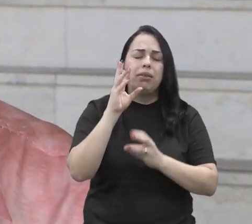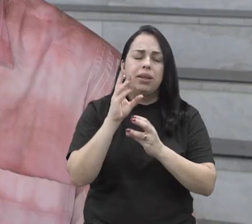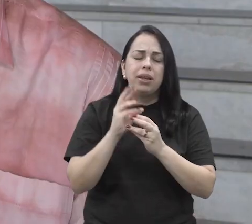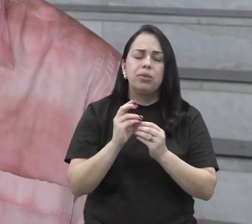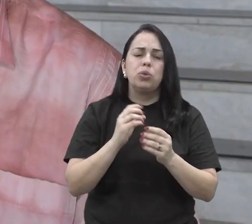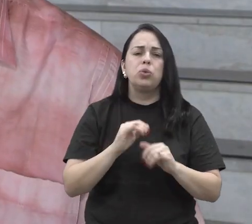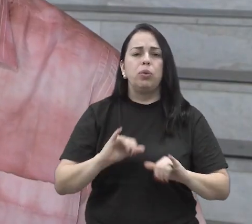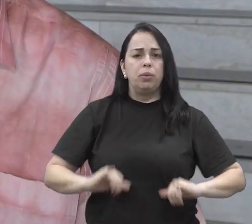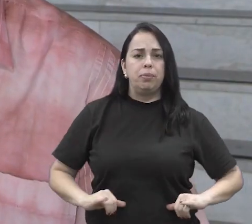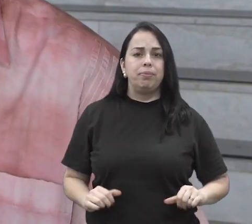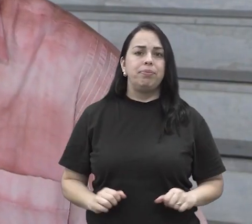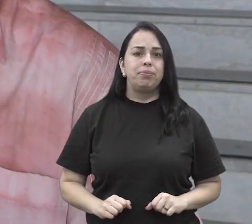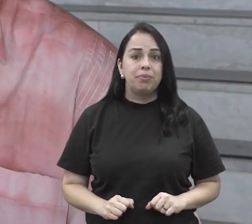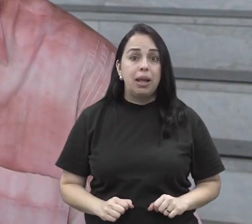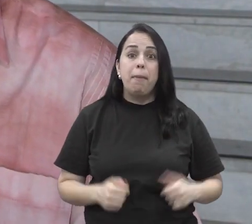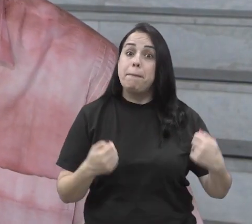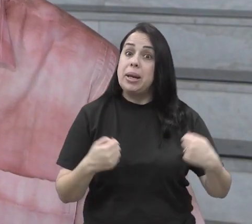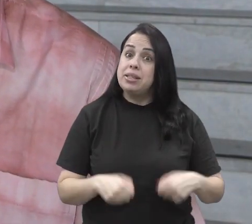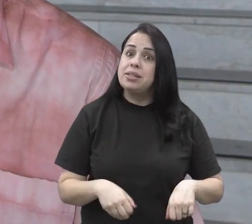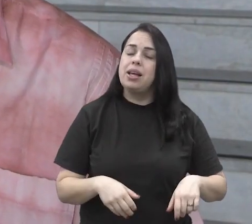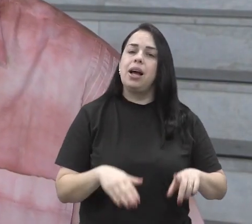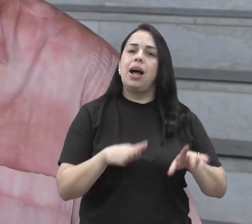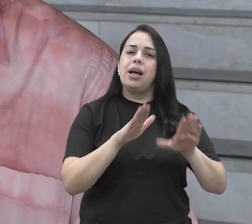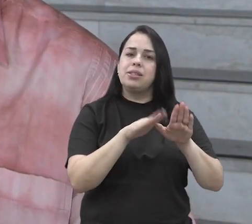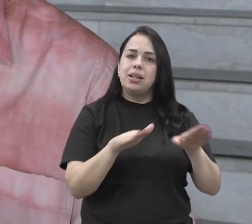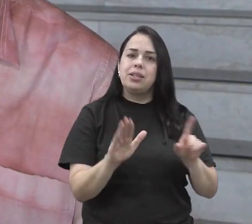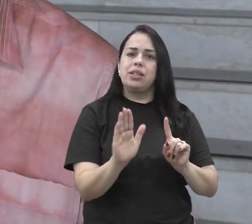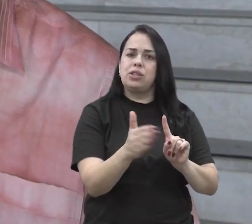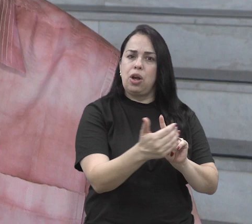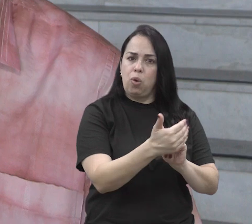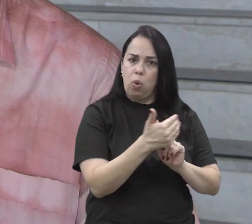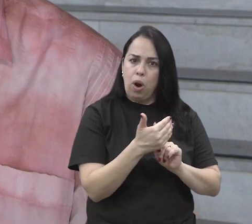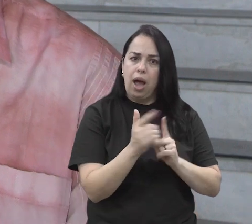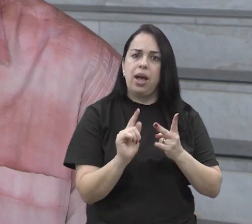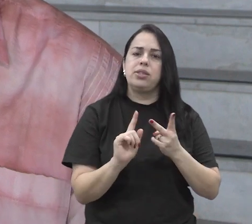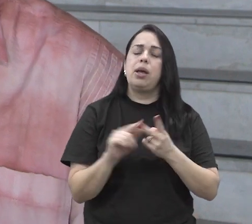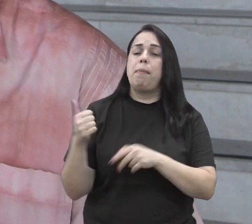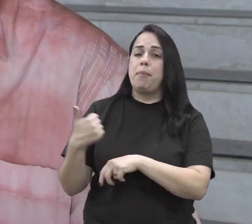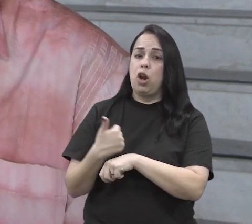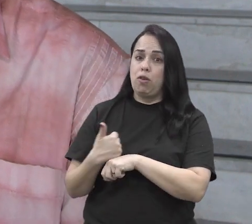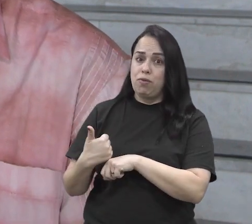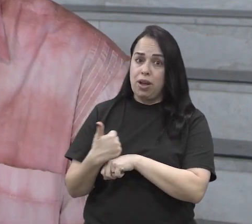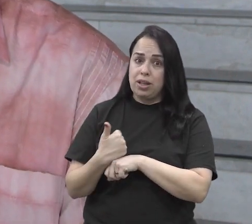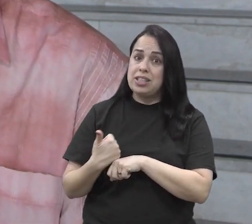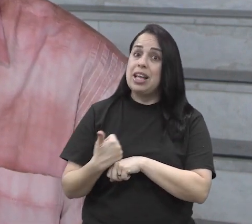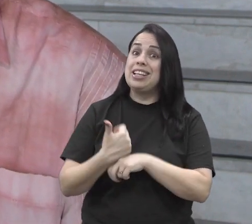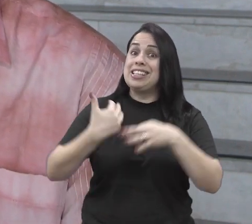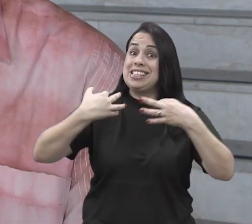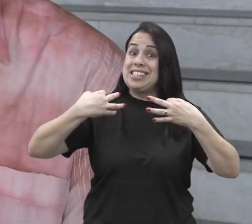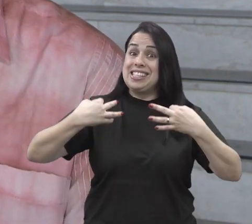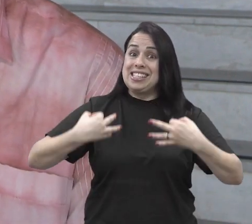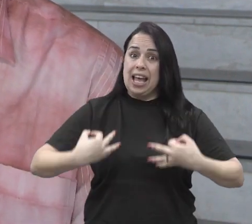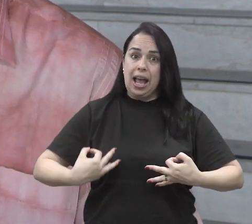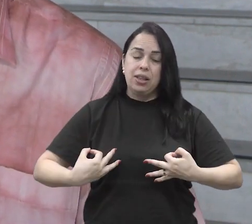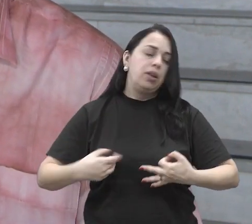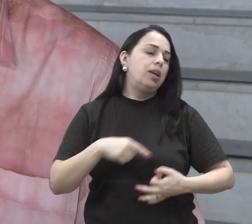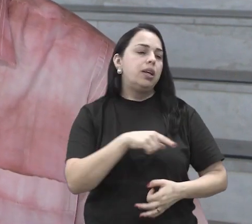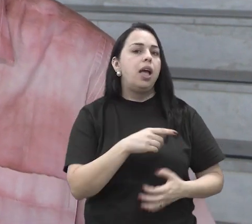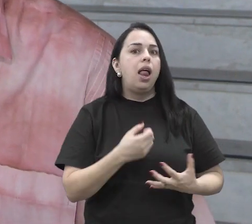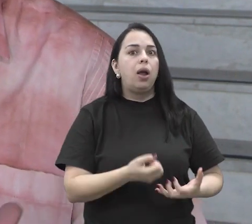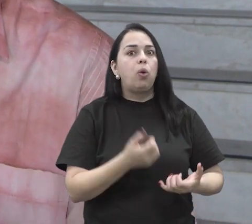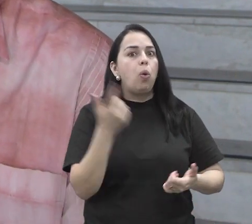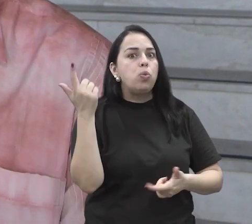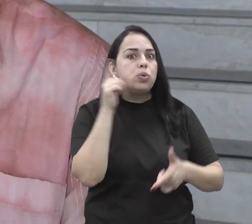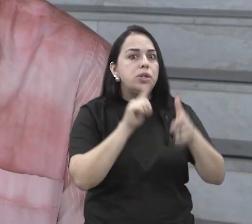perda. A criança ela precisa ser acolhida por equipamentos profissionais especializados e que ela